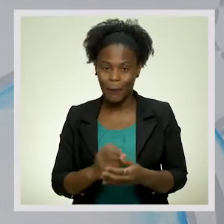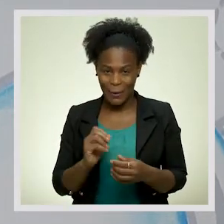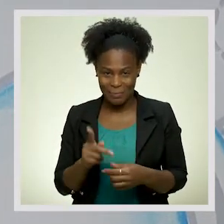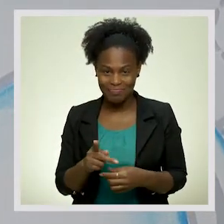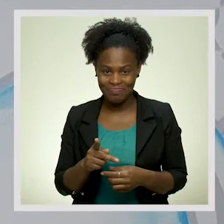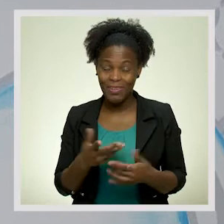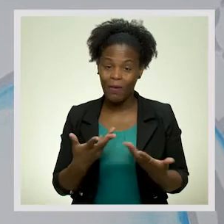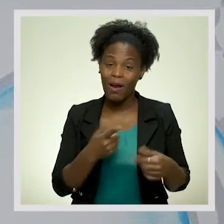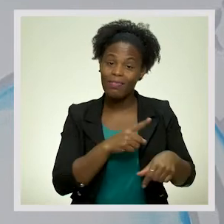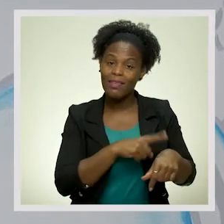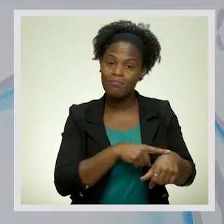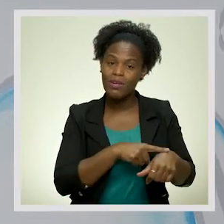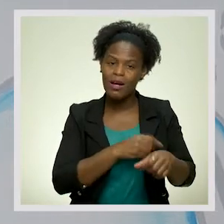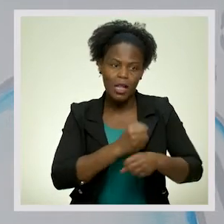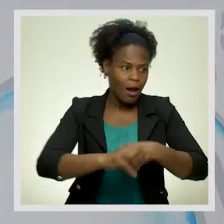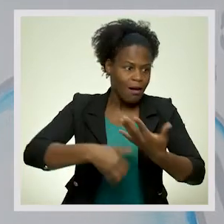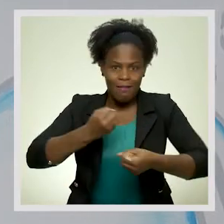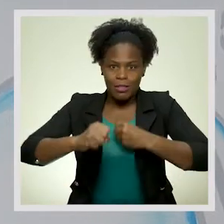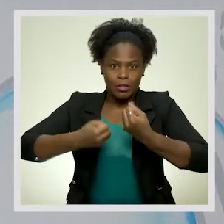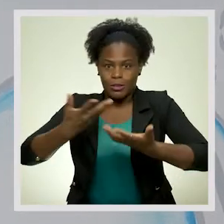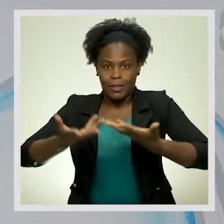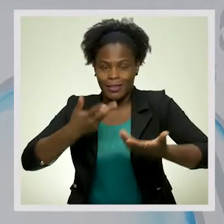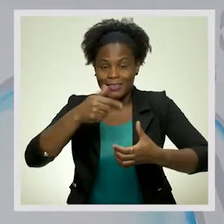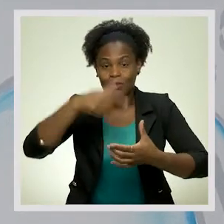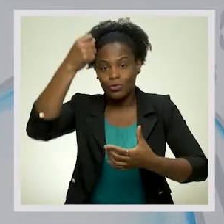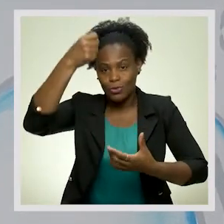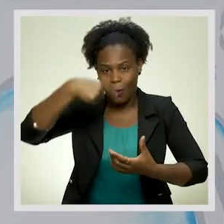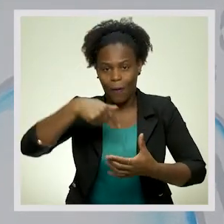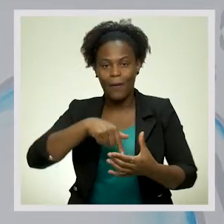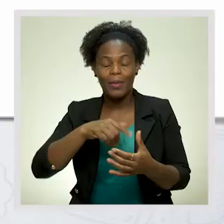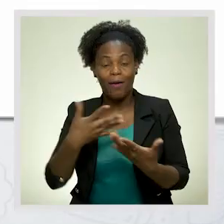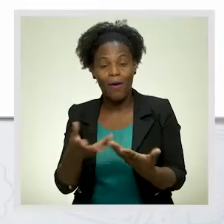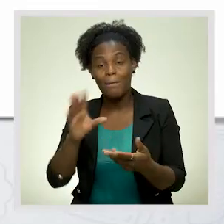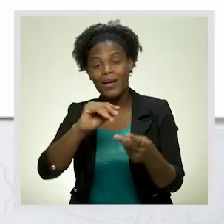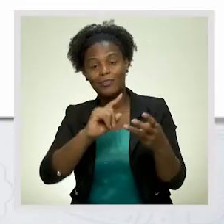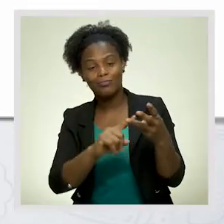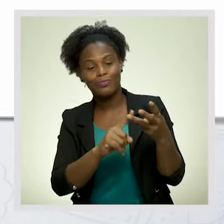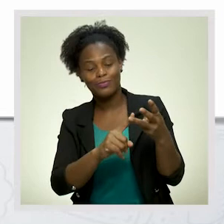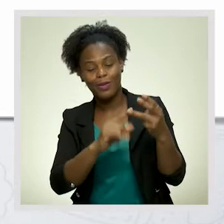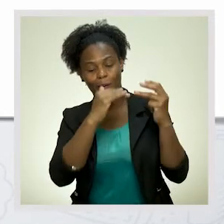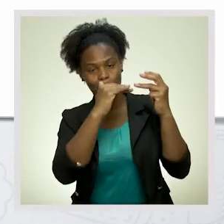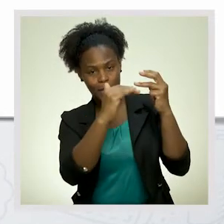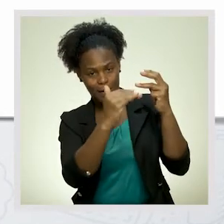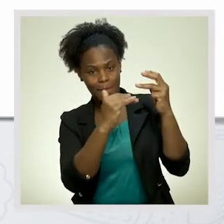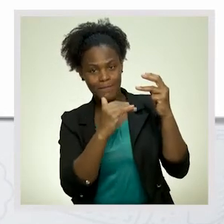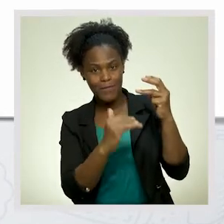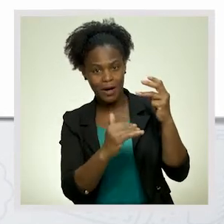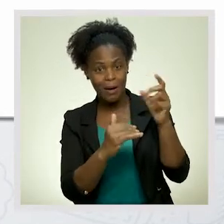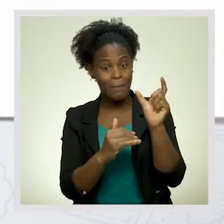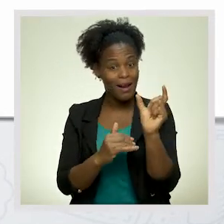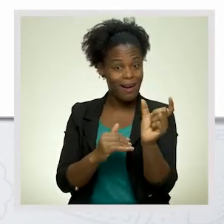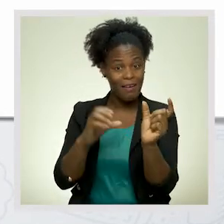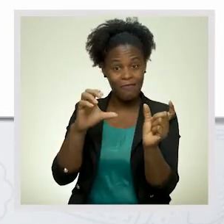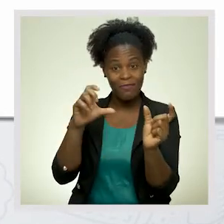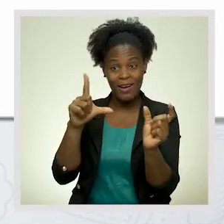de agitação. E agora vamos ver mais uma parte. O clímax. Quando eu falo